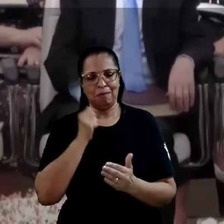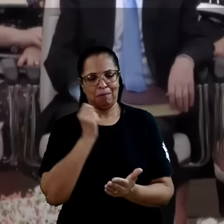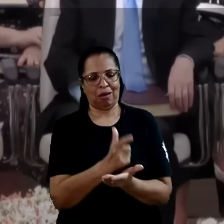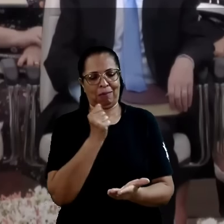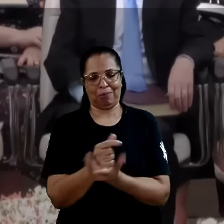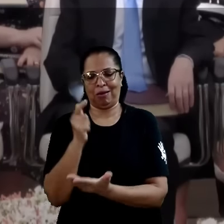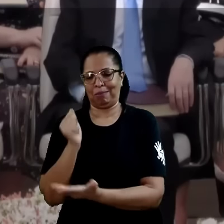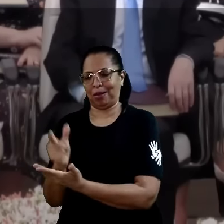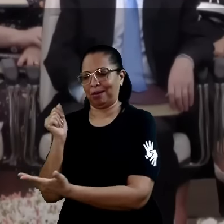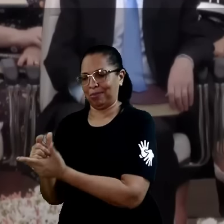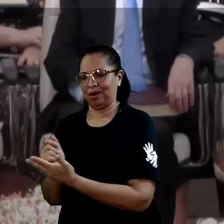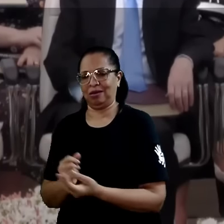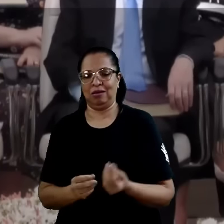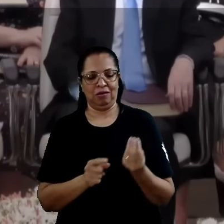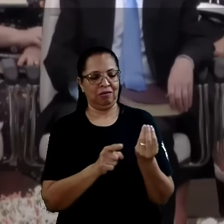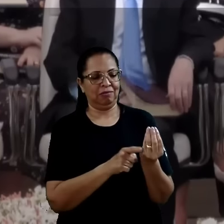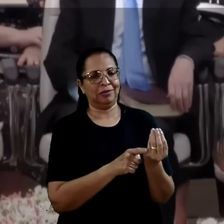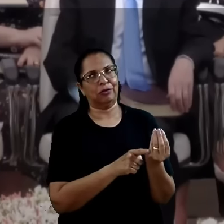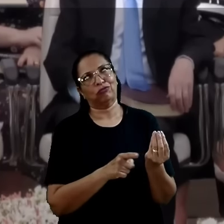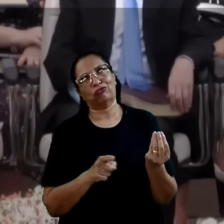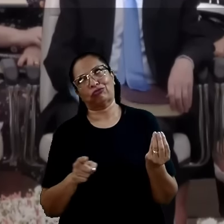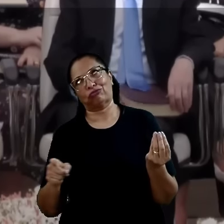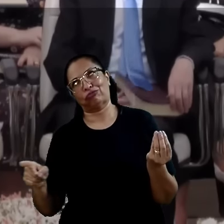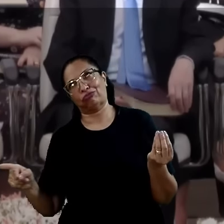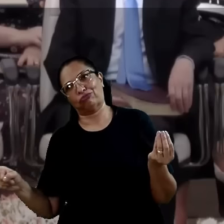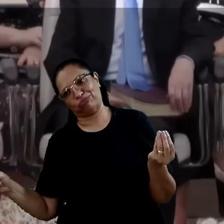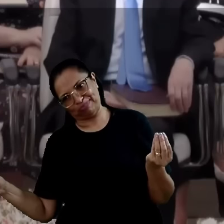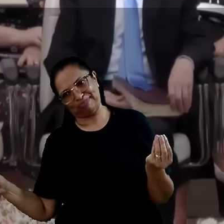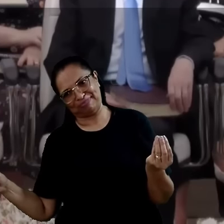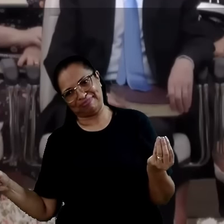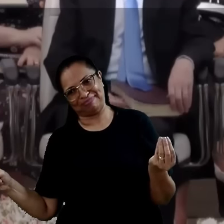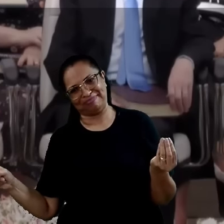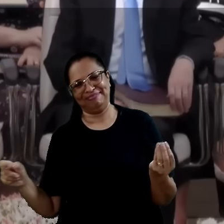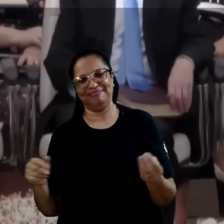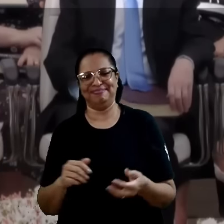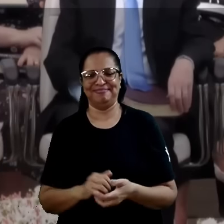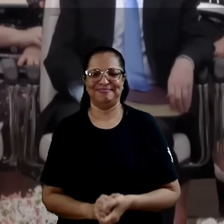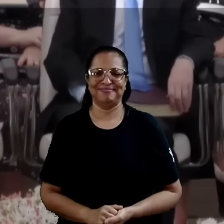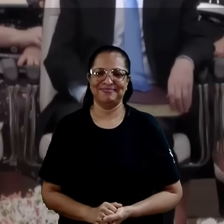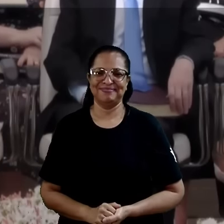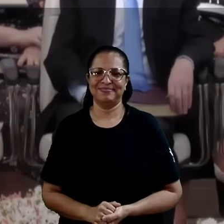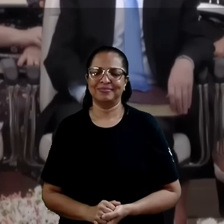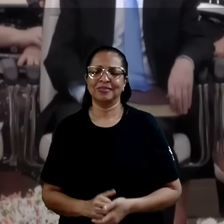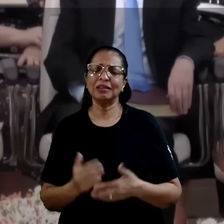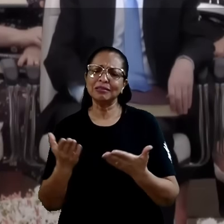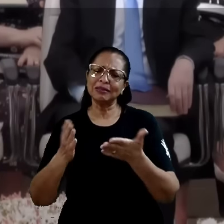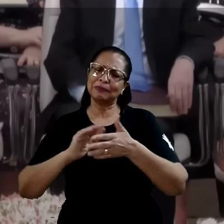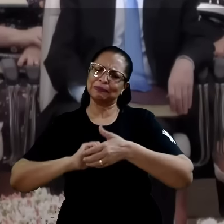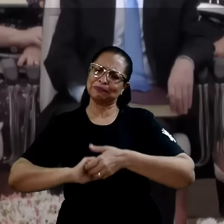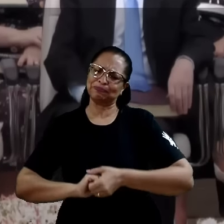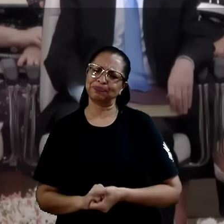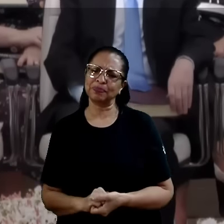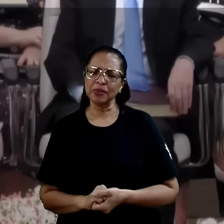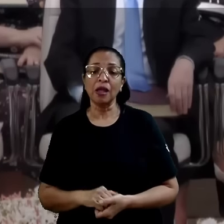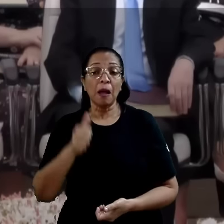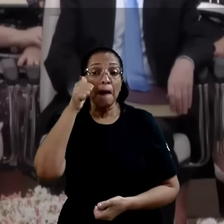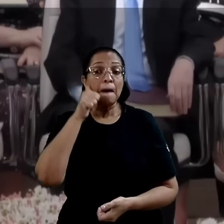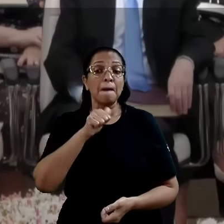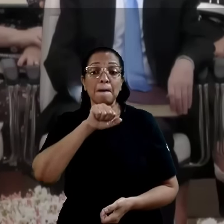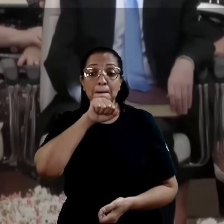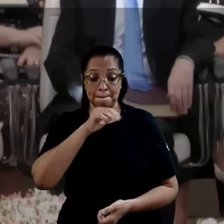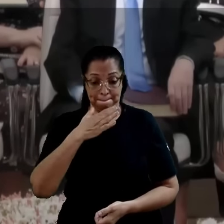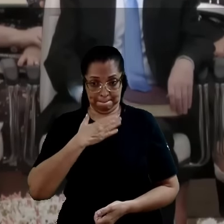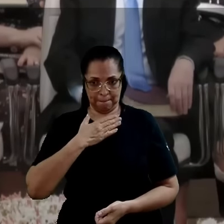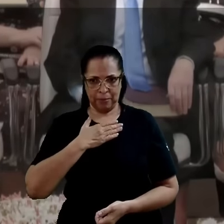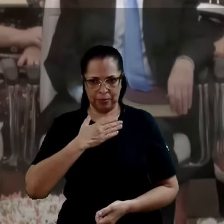minha é minha mas um dia a minha mãe disse não é possível nós não termos casa própria Nenhum de